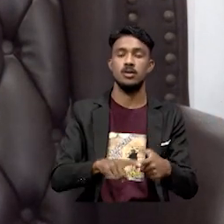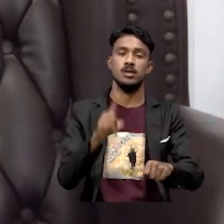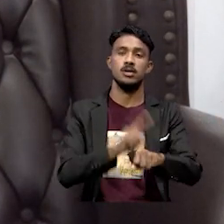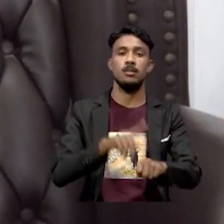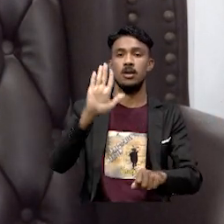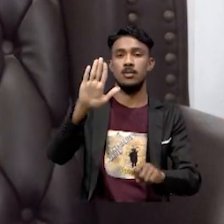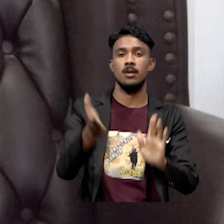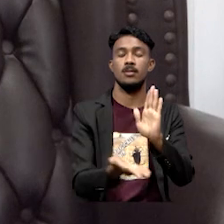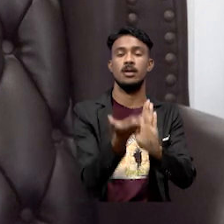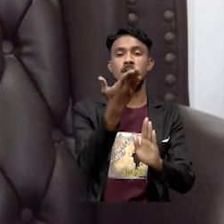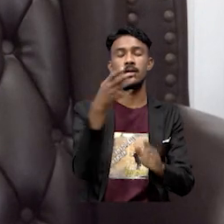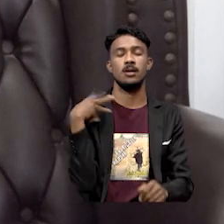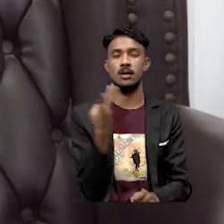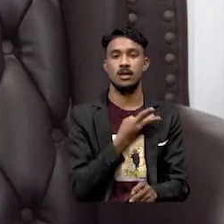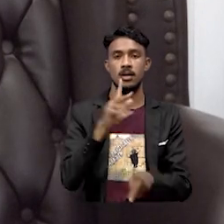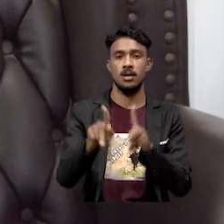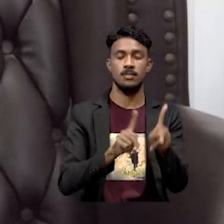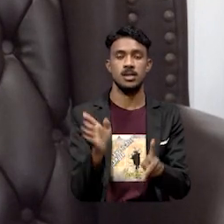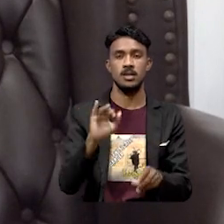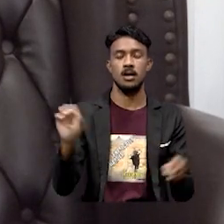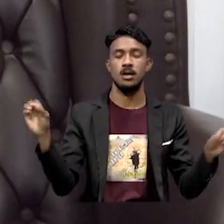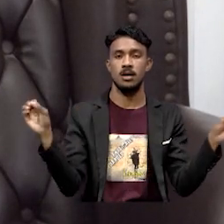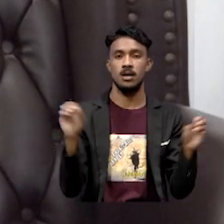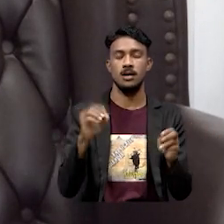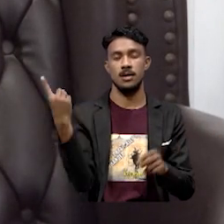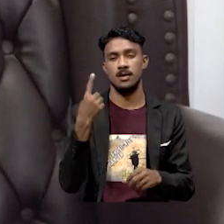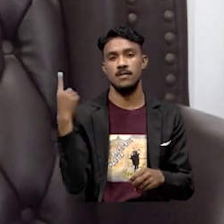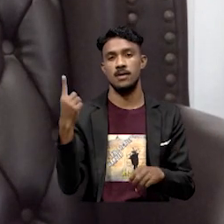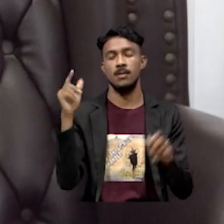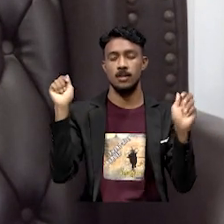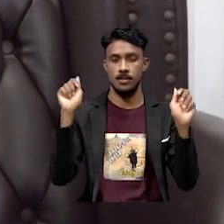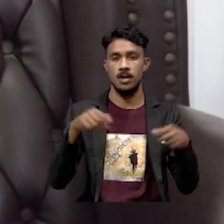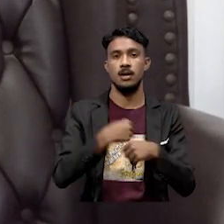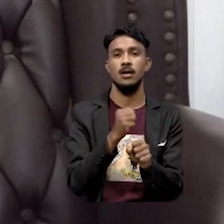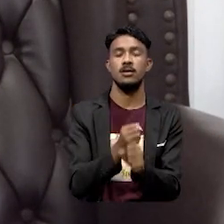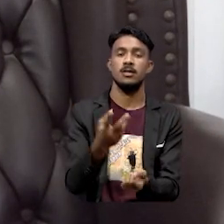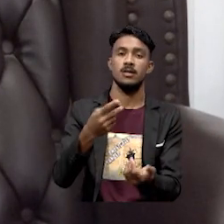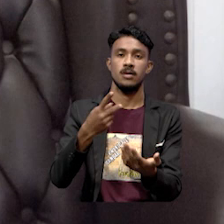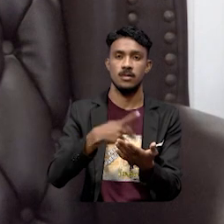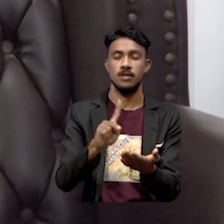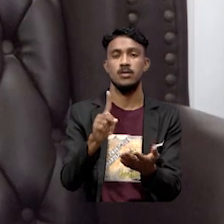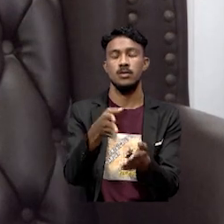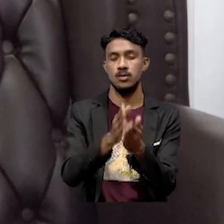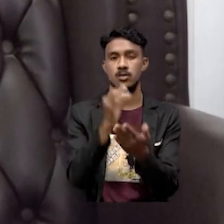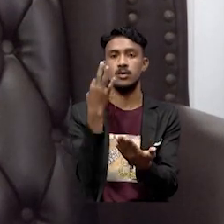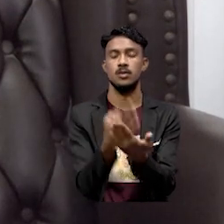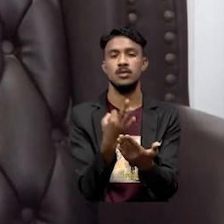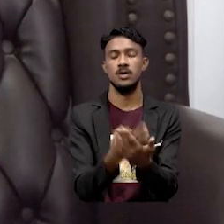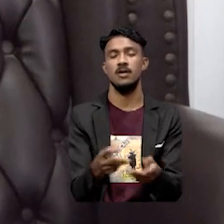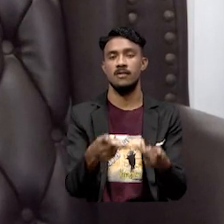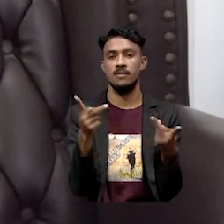baleten itene pessoal sira la ia na fatin para bel halo cobrança ba ia fatin estacionamento bel hatete